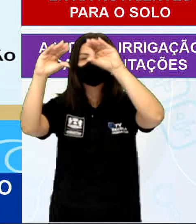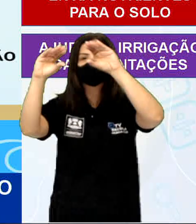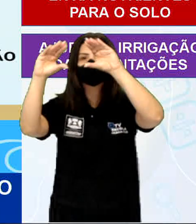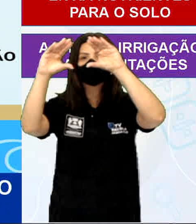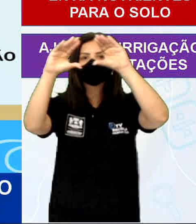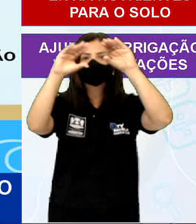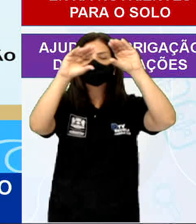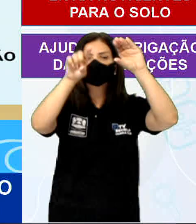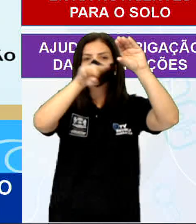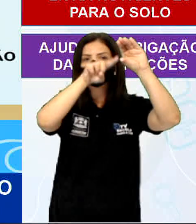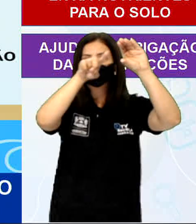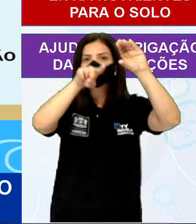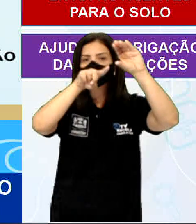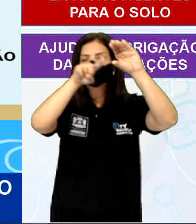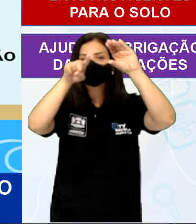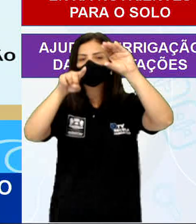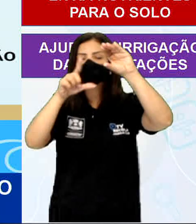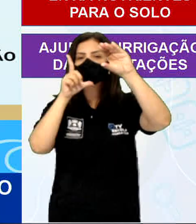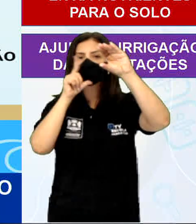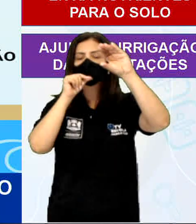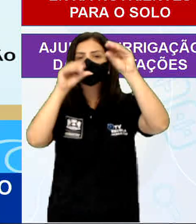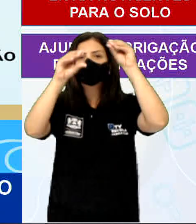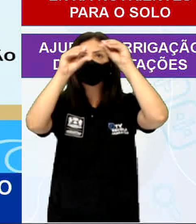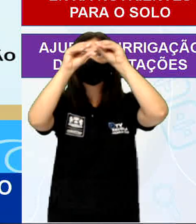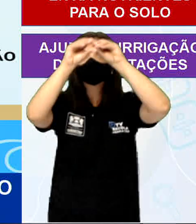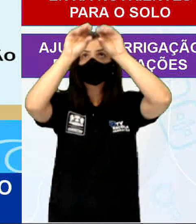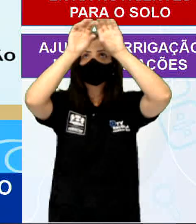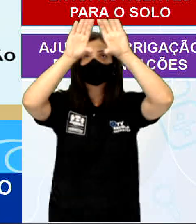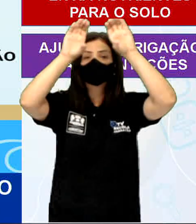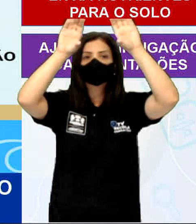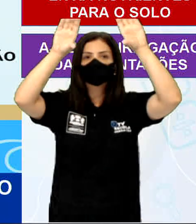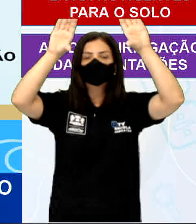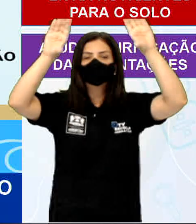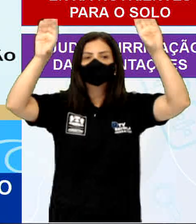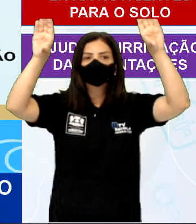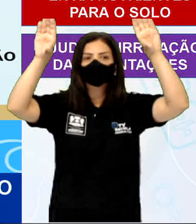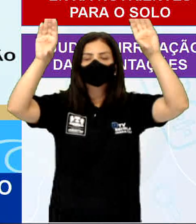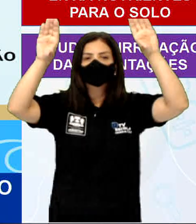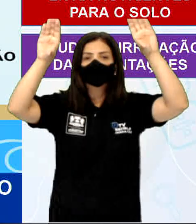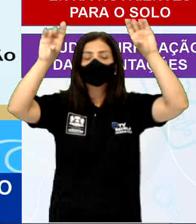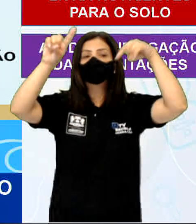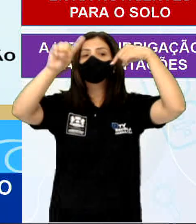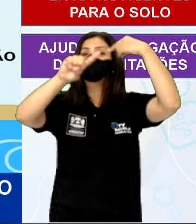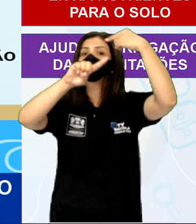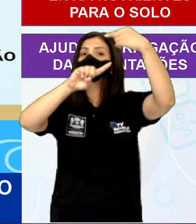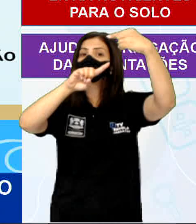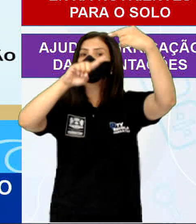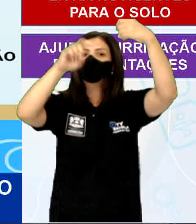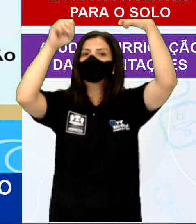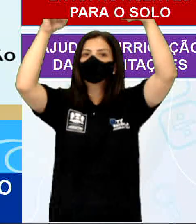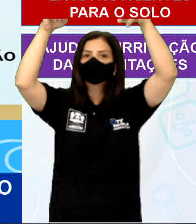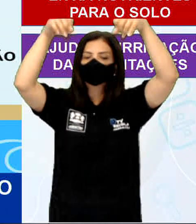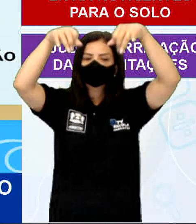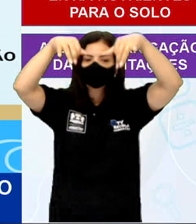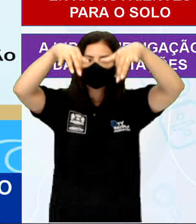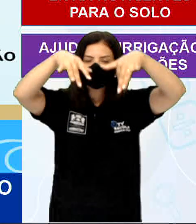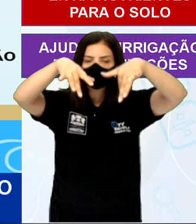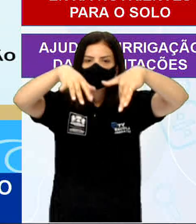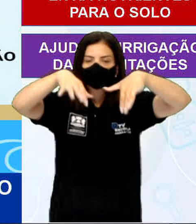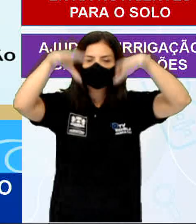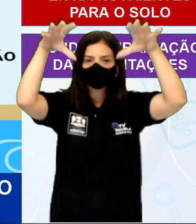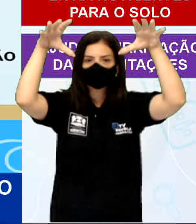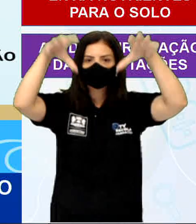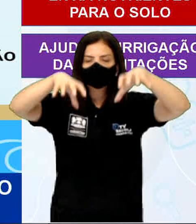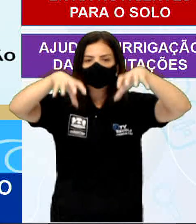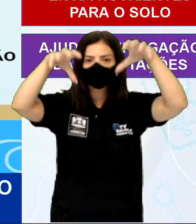massas de água no céu, ela se precipita em forma de chuva ou neve